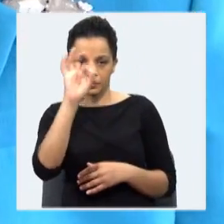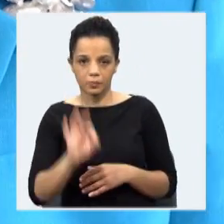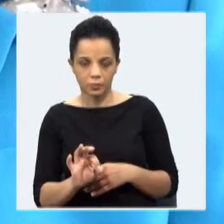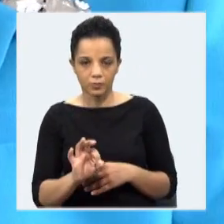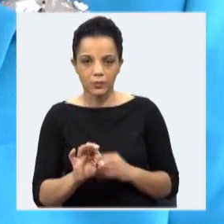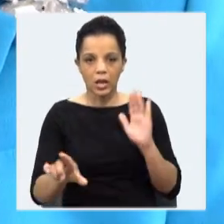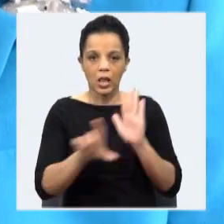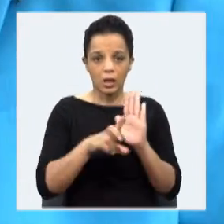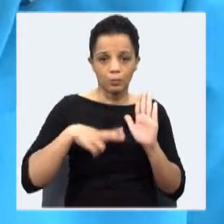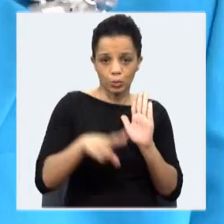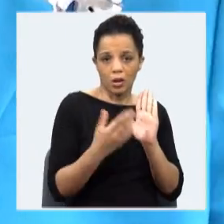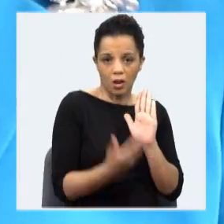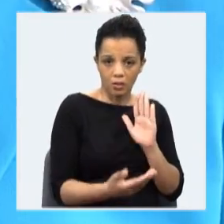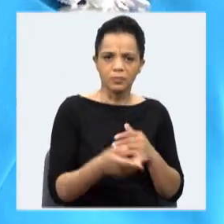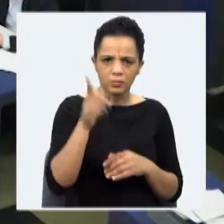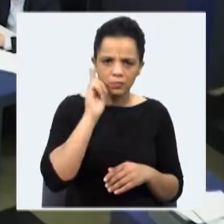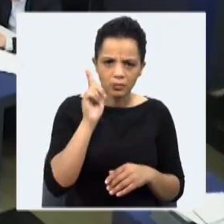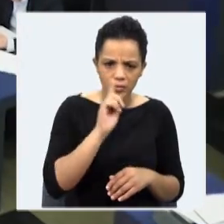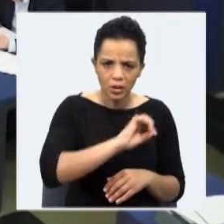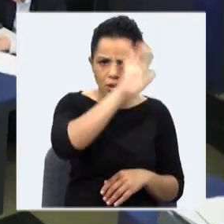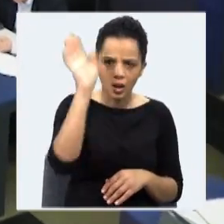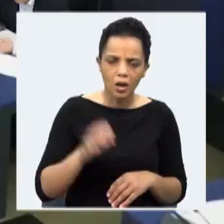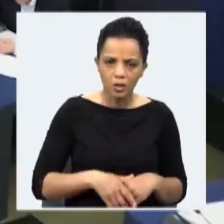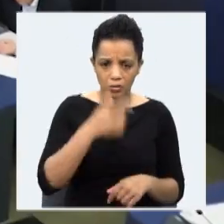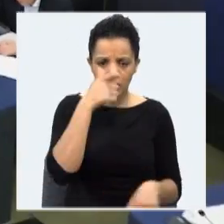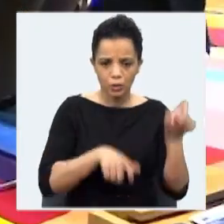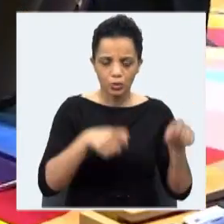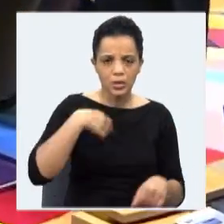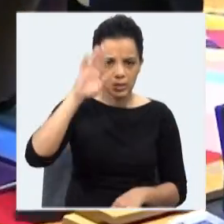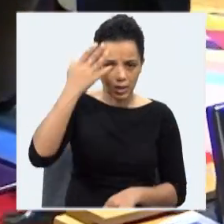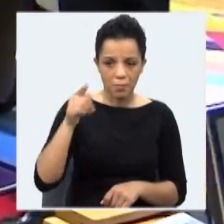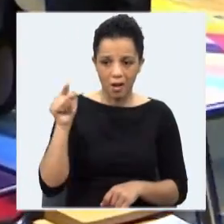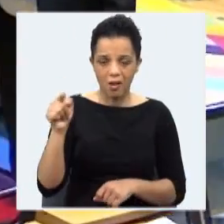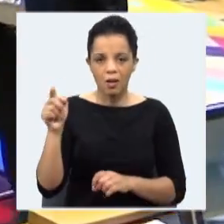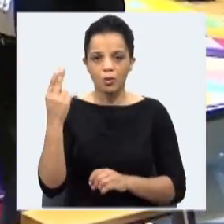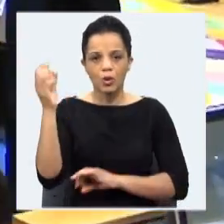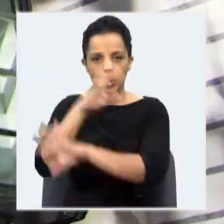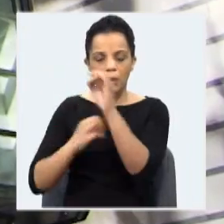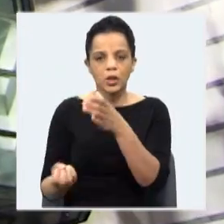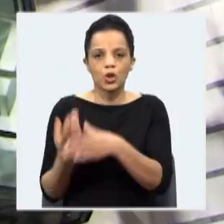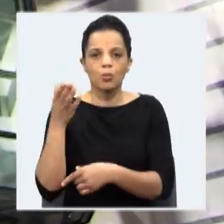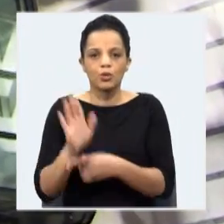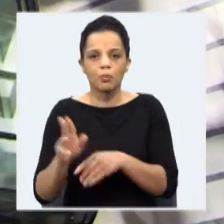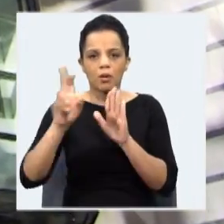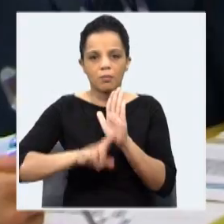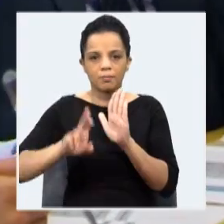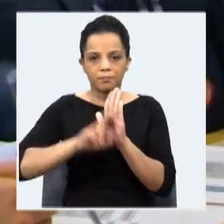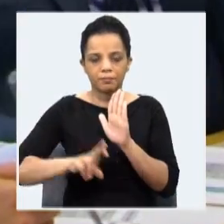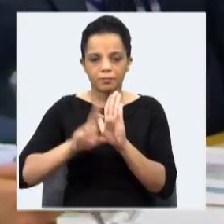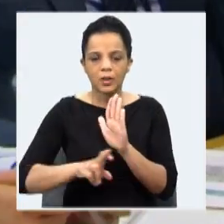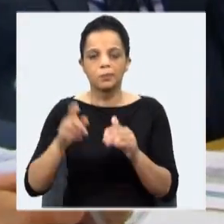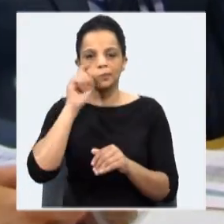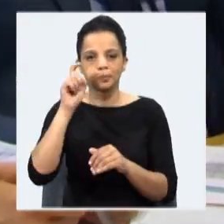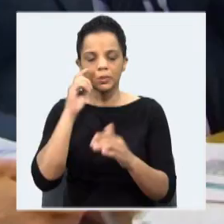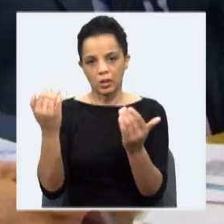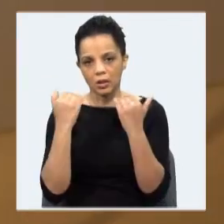a 80% da legislação que se aplica em Portugal. Então não é importante que os cidadãos saibam que é ali que se criou, por exemplo, um Regulamento